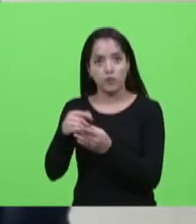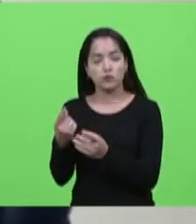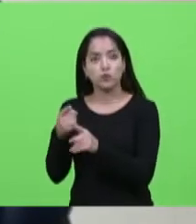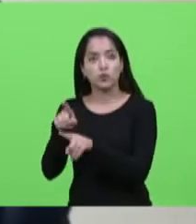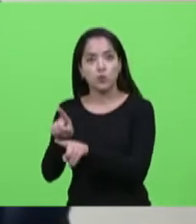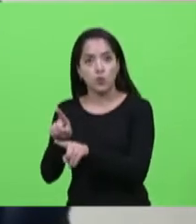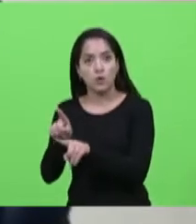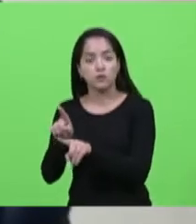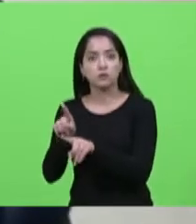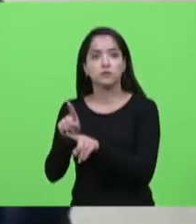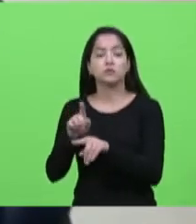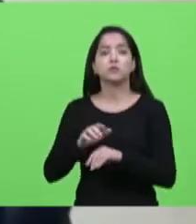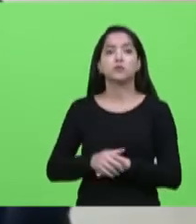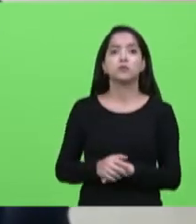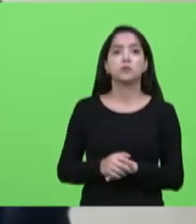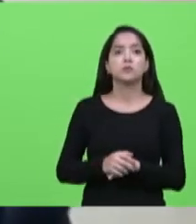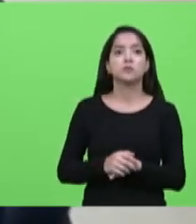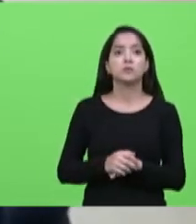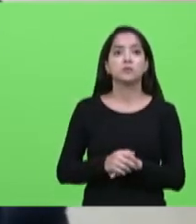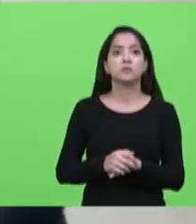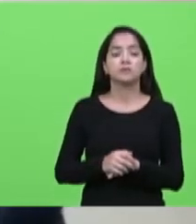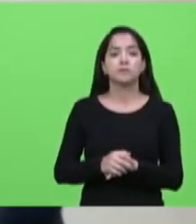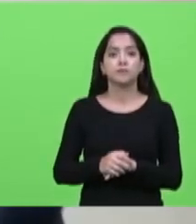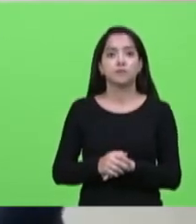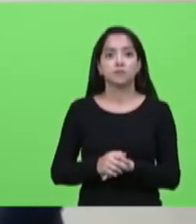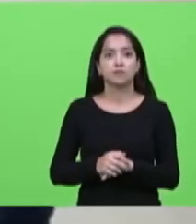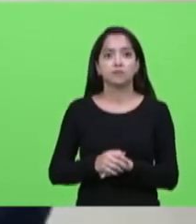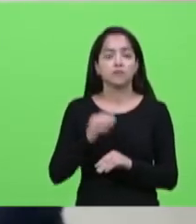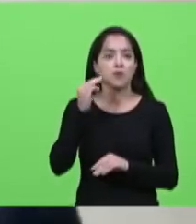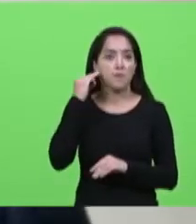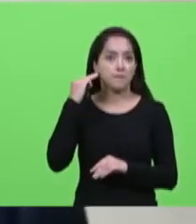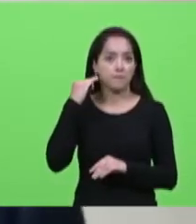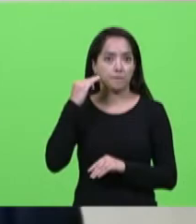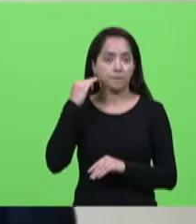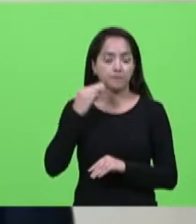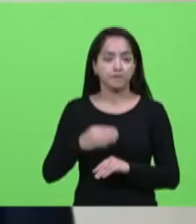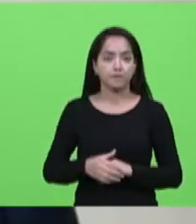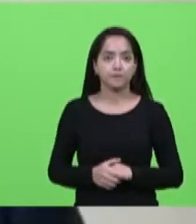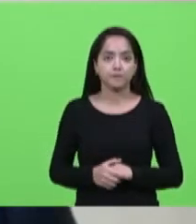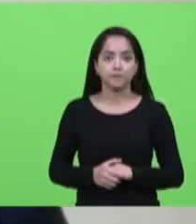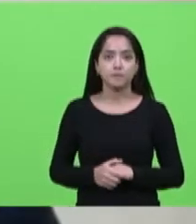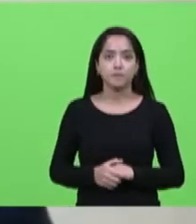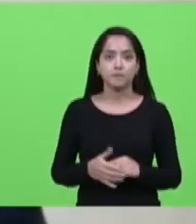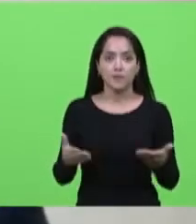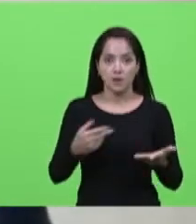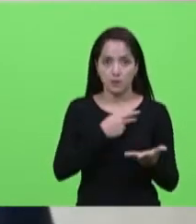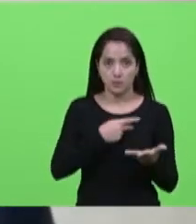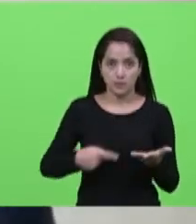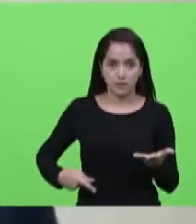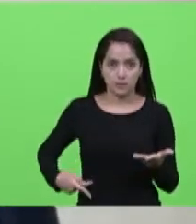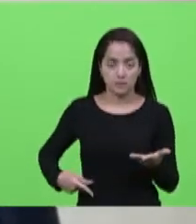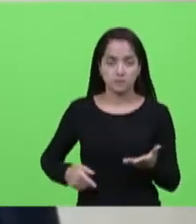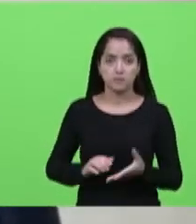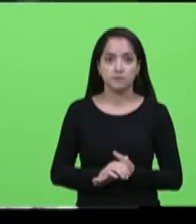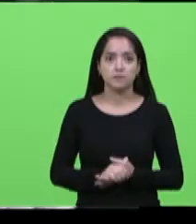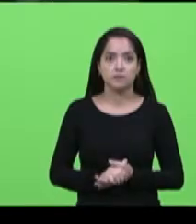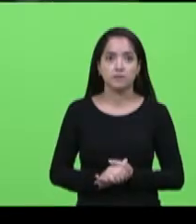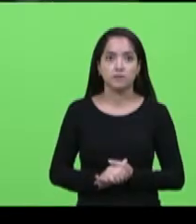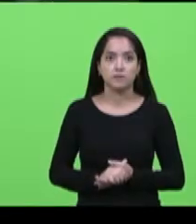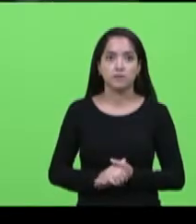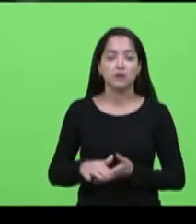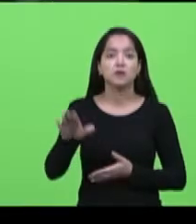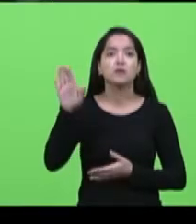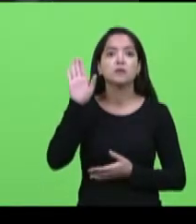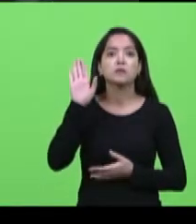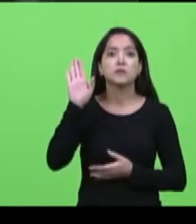Paulo Esse e com abstenção do deputado Márcio Machado. A presidência. Senhor presidente. Deputado,